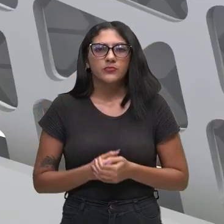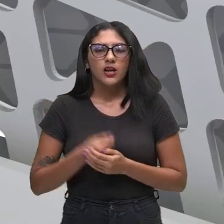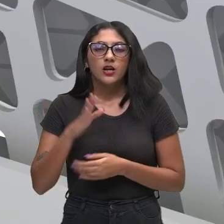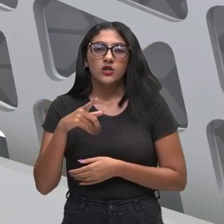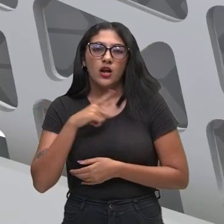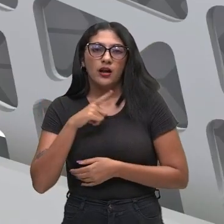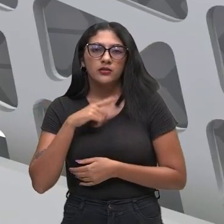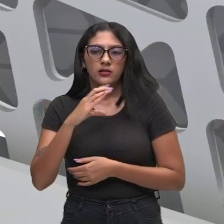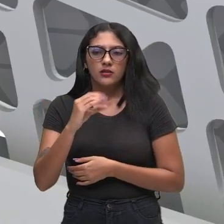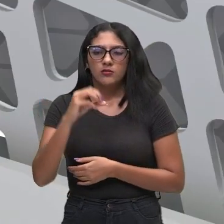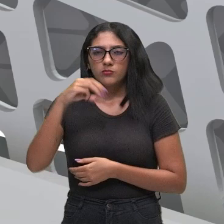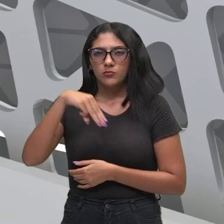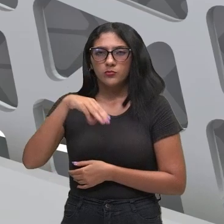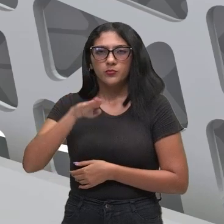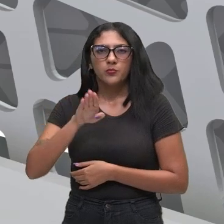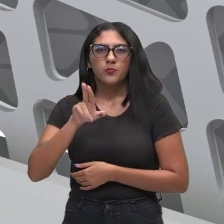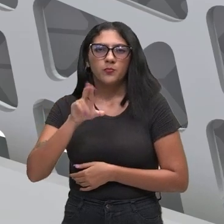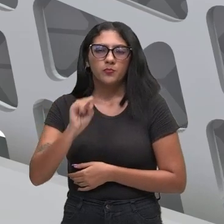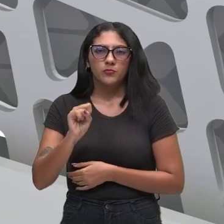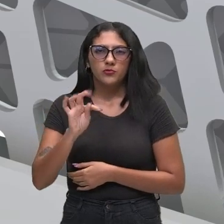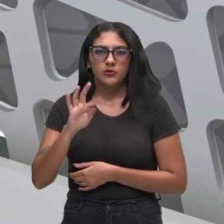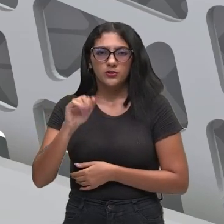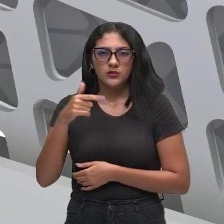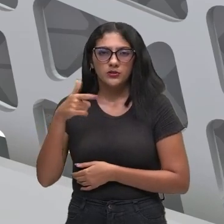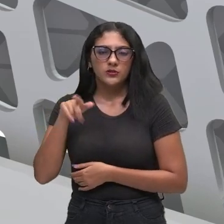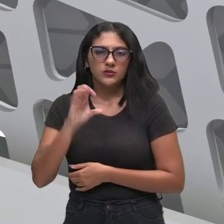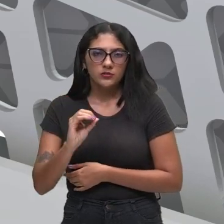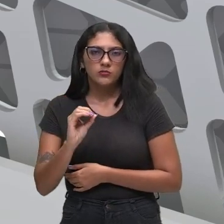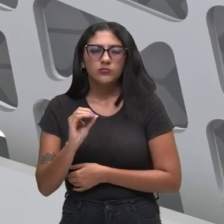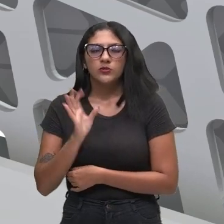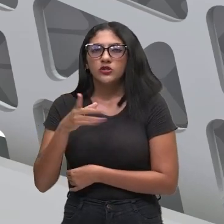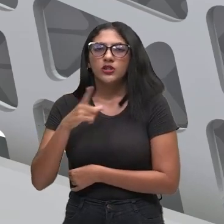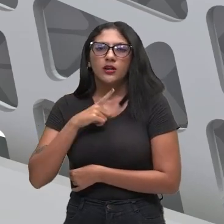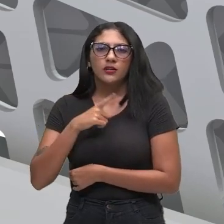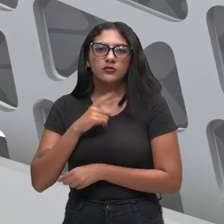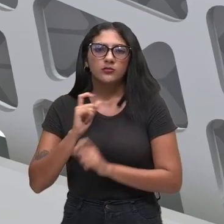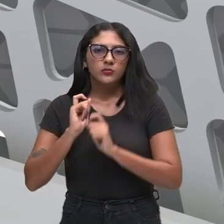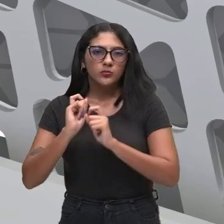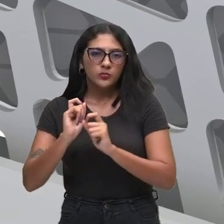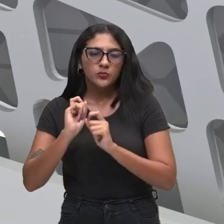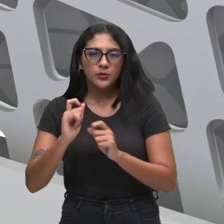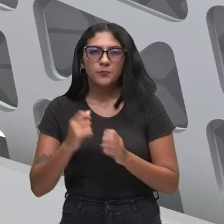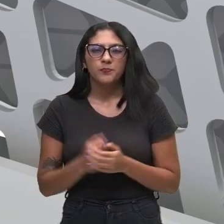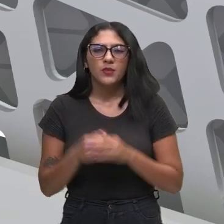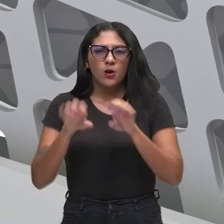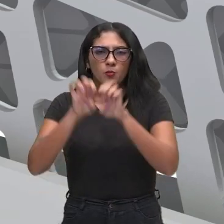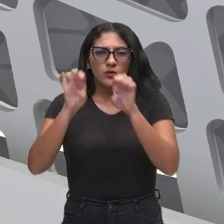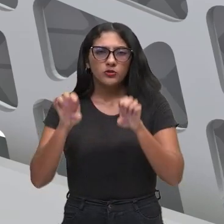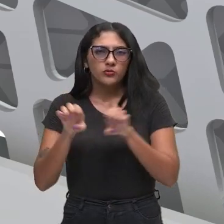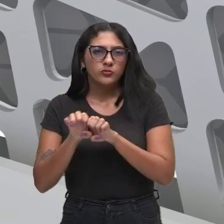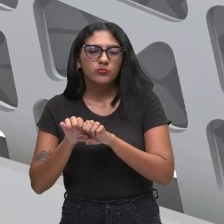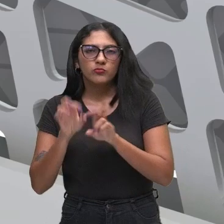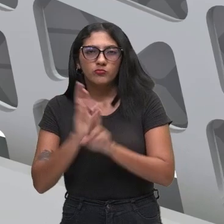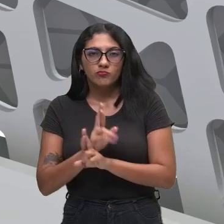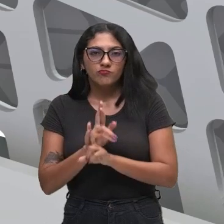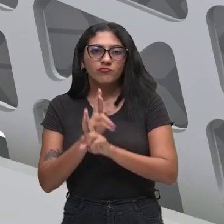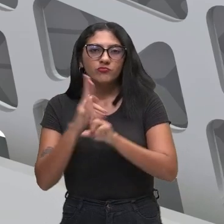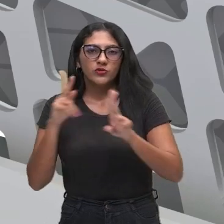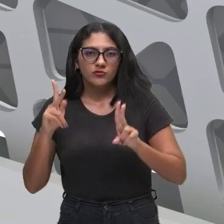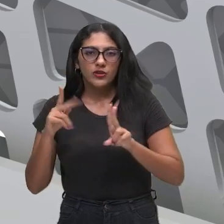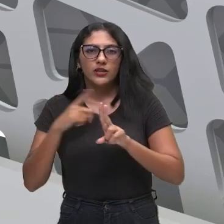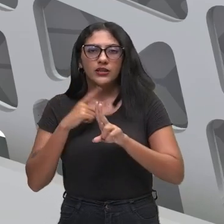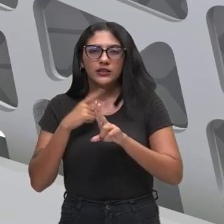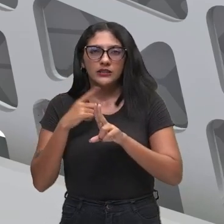tem ali uma presença, né, de um trabalho que está sendo realizado ali de combustão,